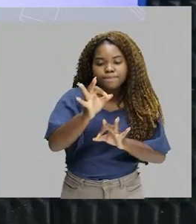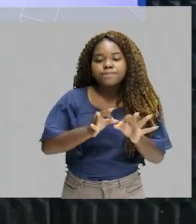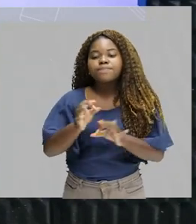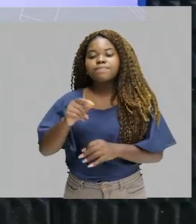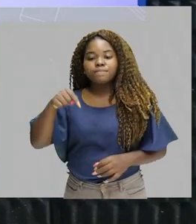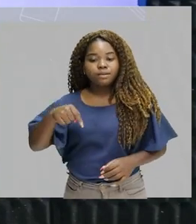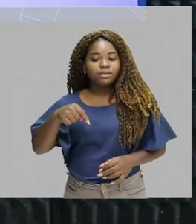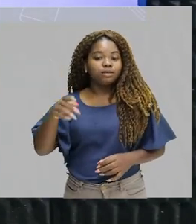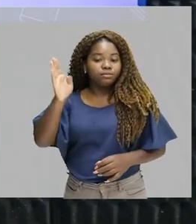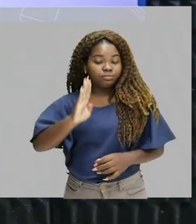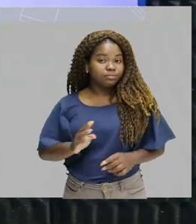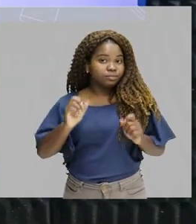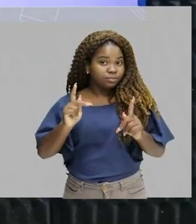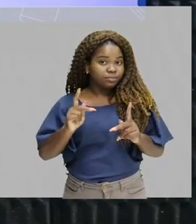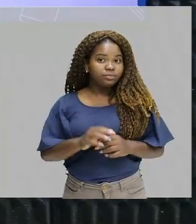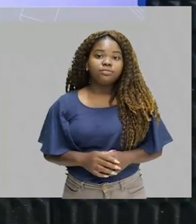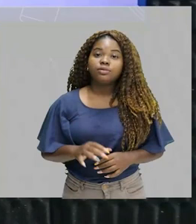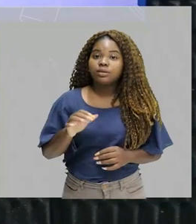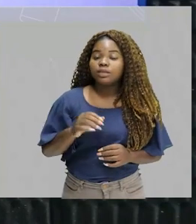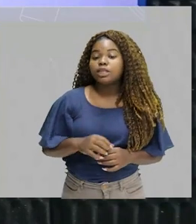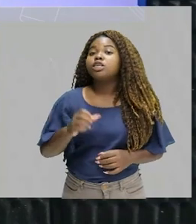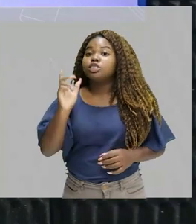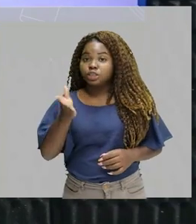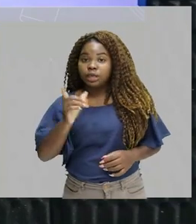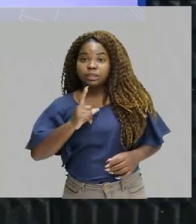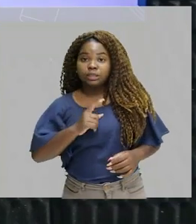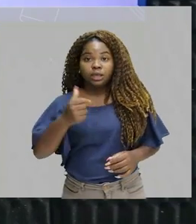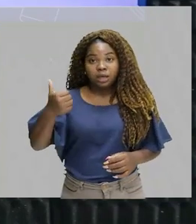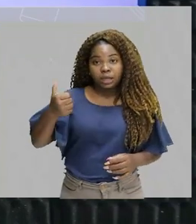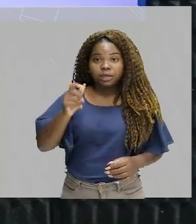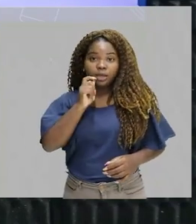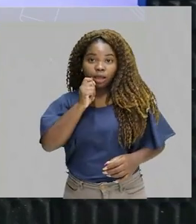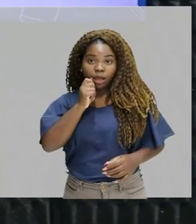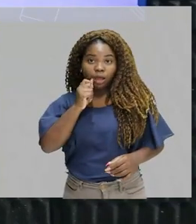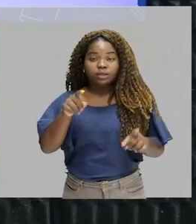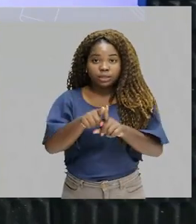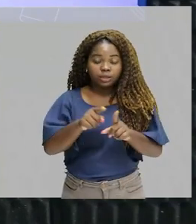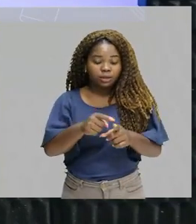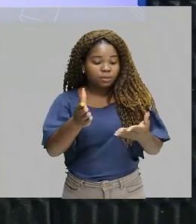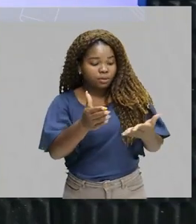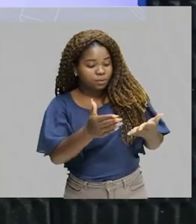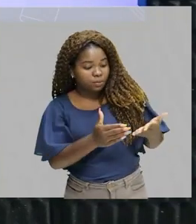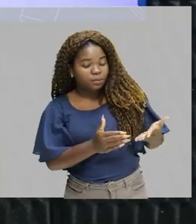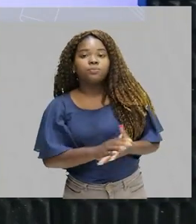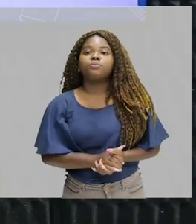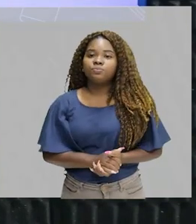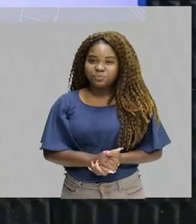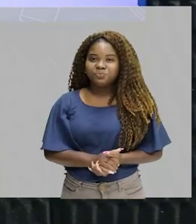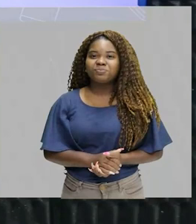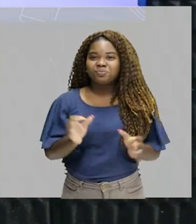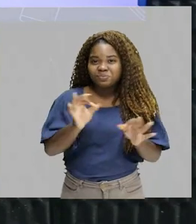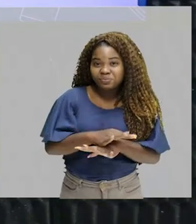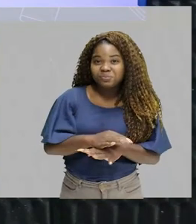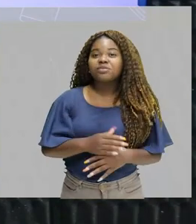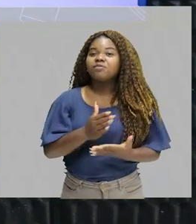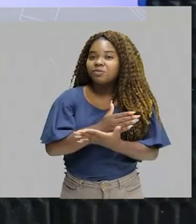fechou beleza tranquilo já tá aí com teu caderno com tua caneta teu lápis teu marca texto tudo já no ponto Então vamos começar a